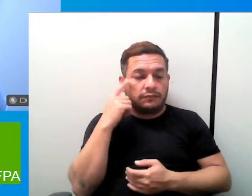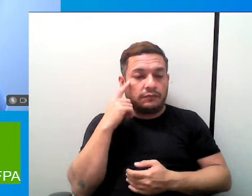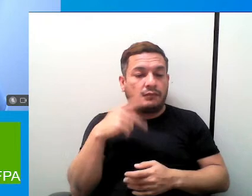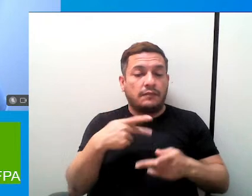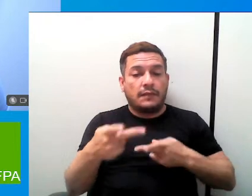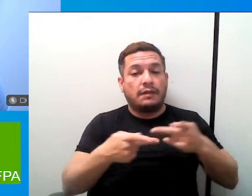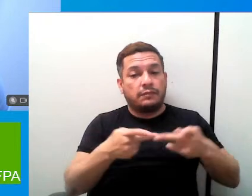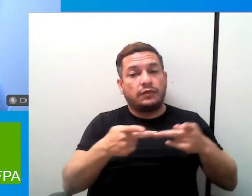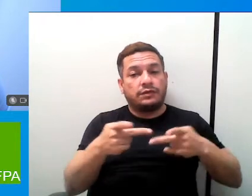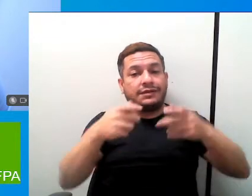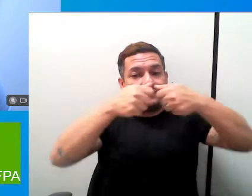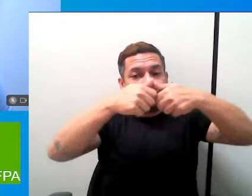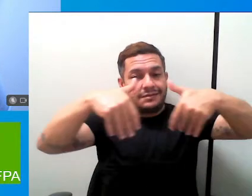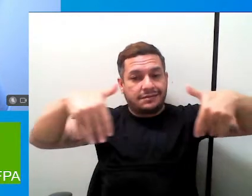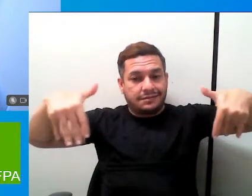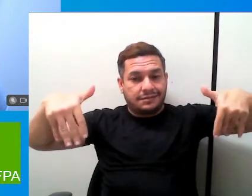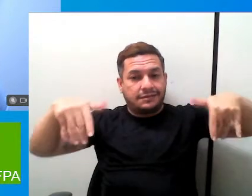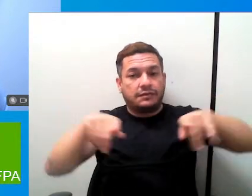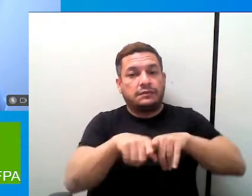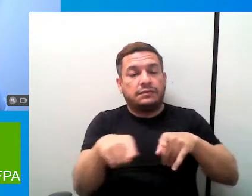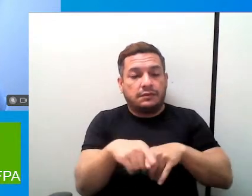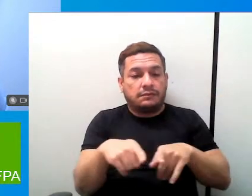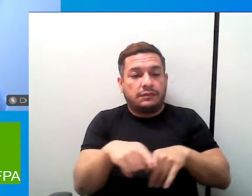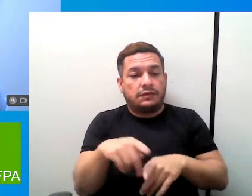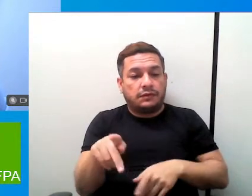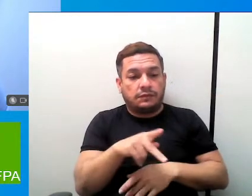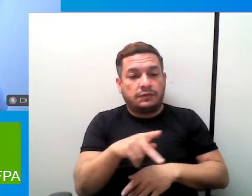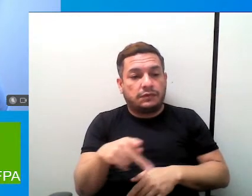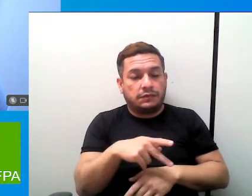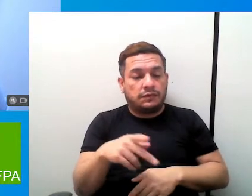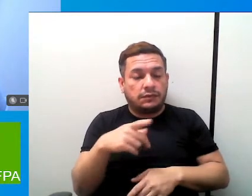de extensão. Ou seja, não temos professores vinculados ao